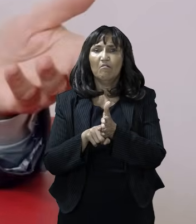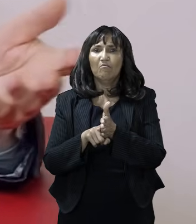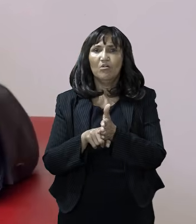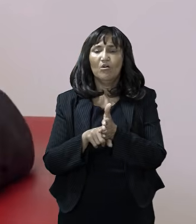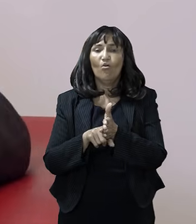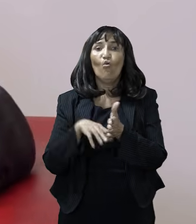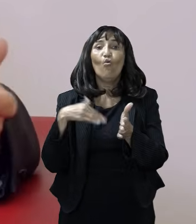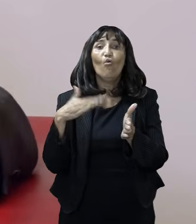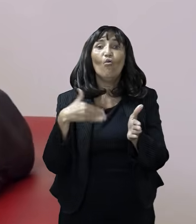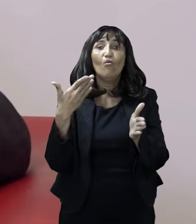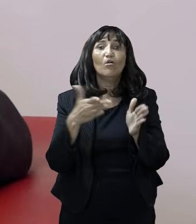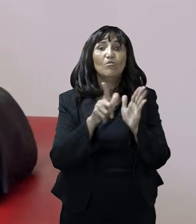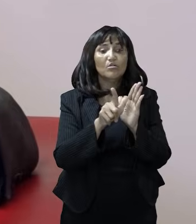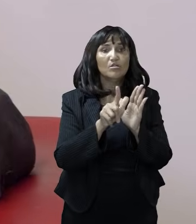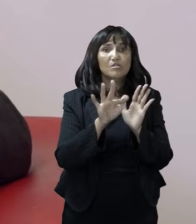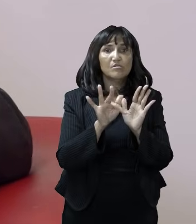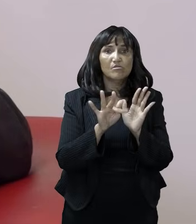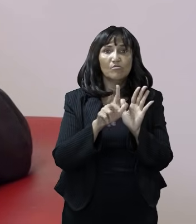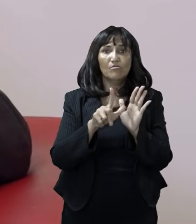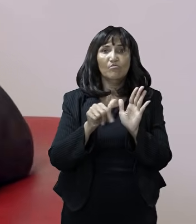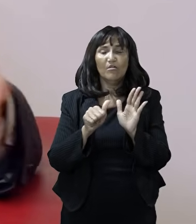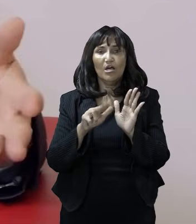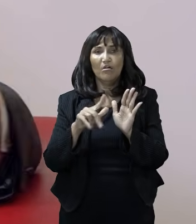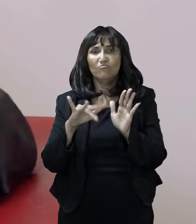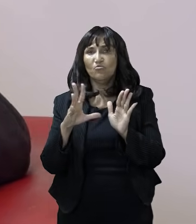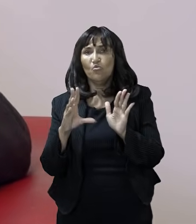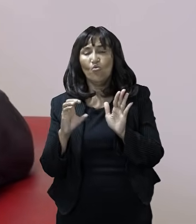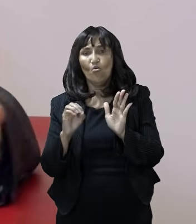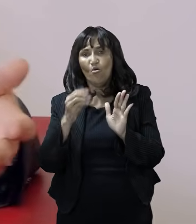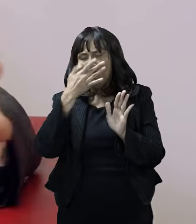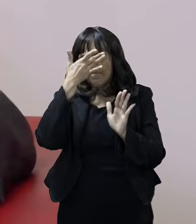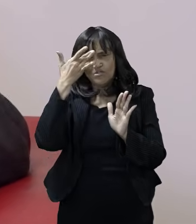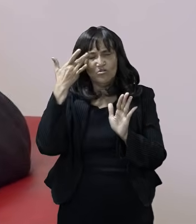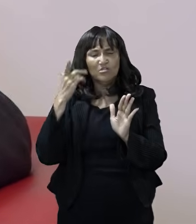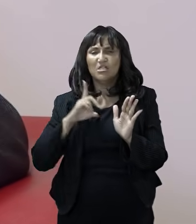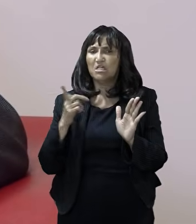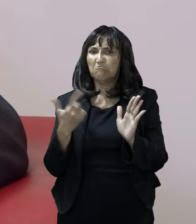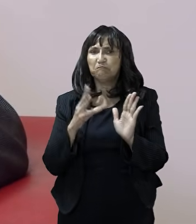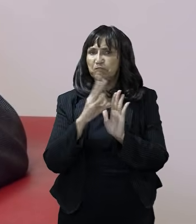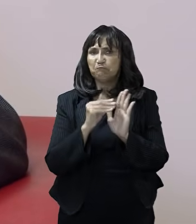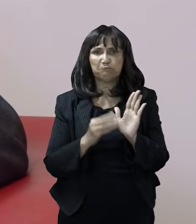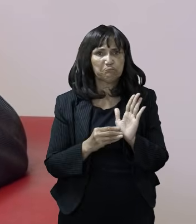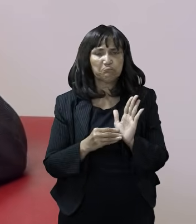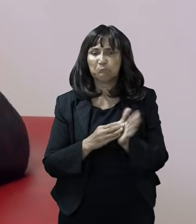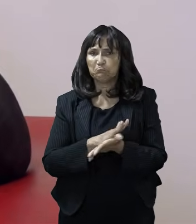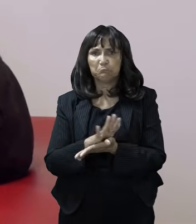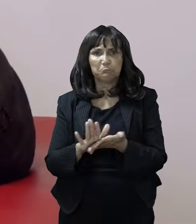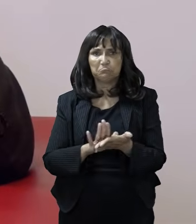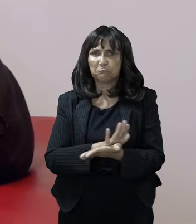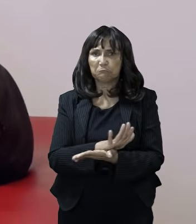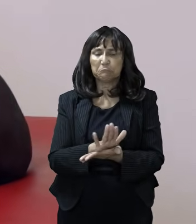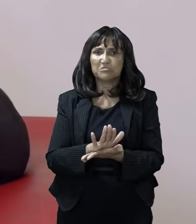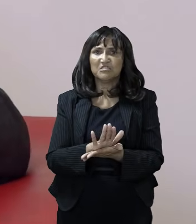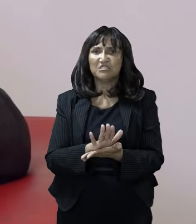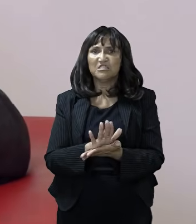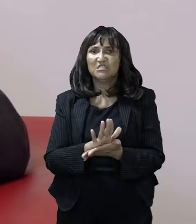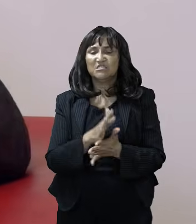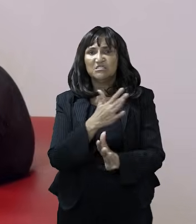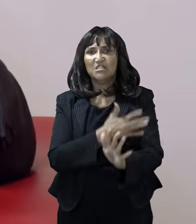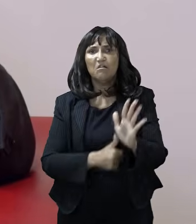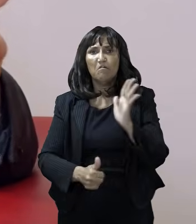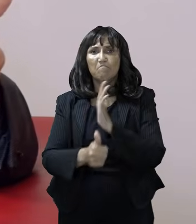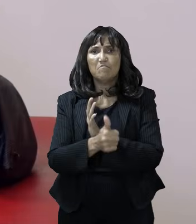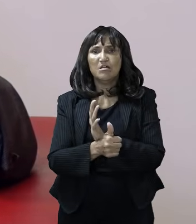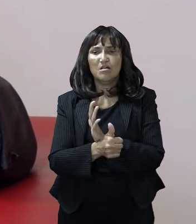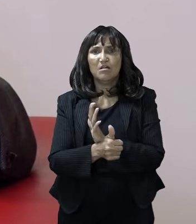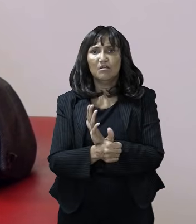Bolsonaro, uma pessoa desconhecida, desqualificada, que não tem conteúdo, quer dizer, de repente tem esse patamar nas pesquisas? É em